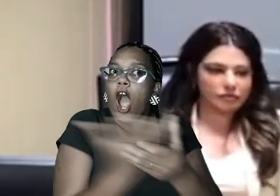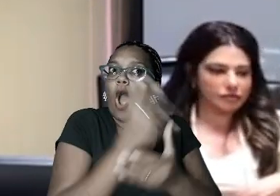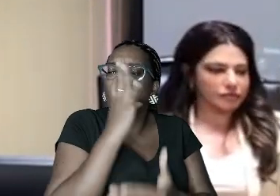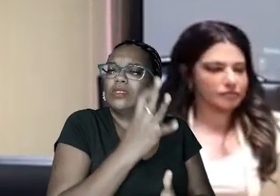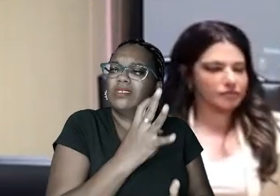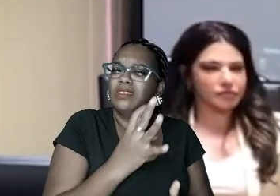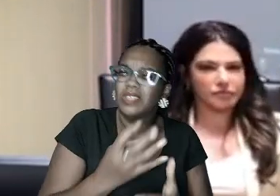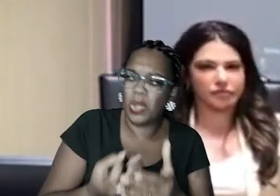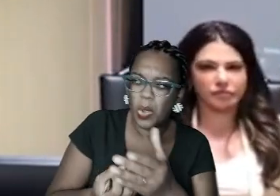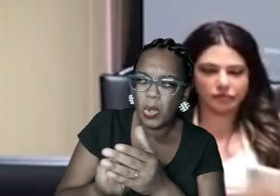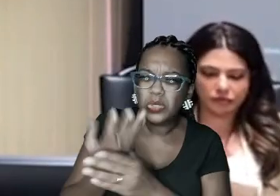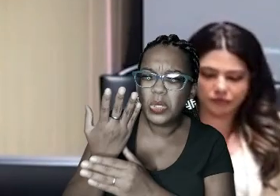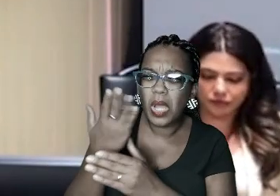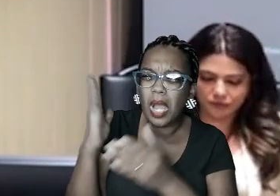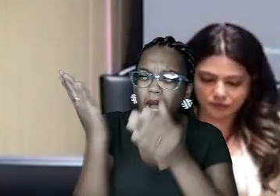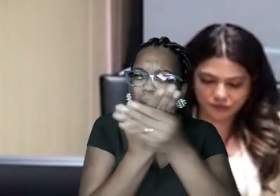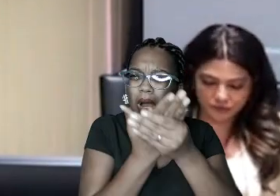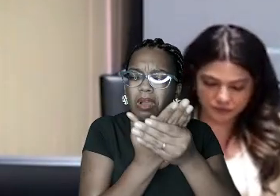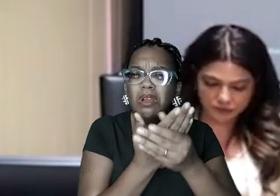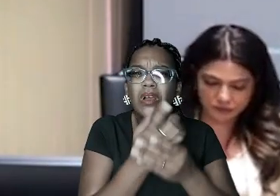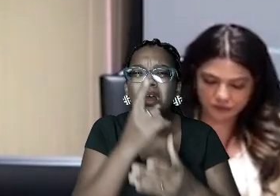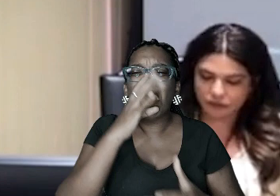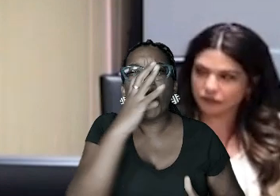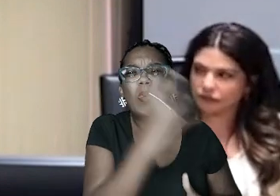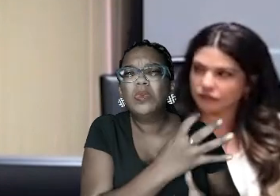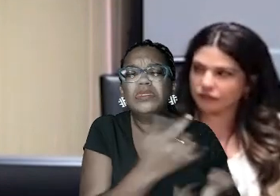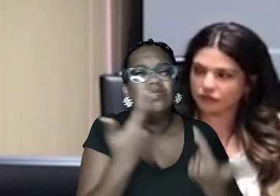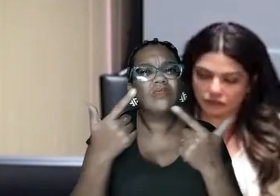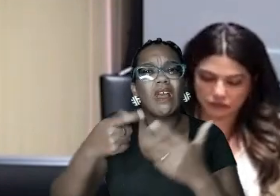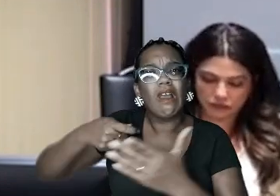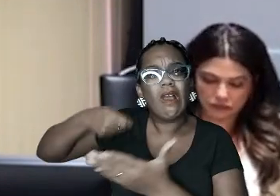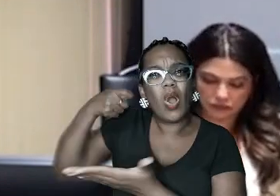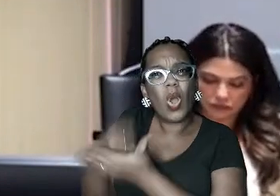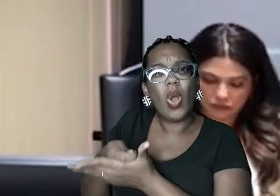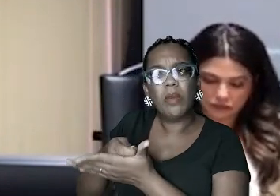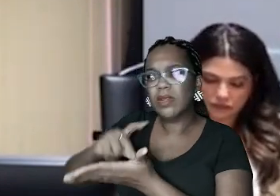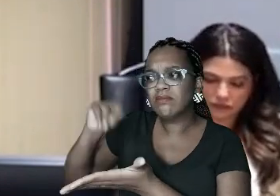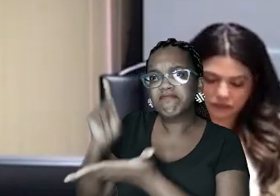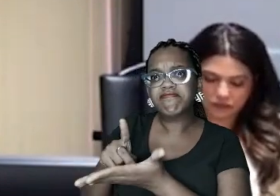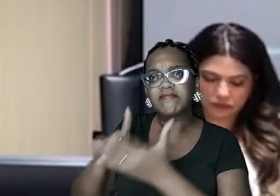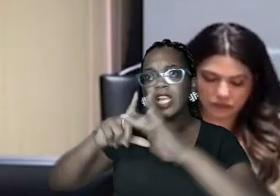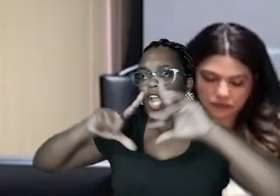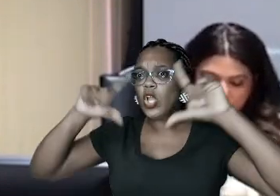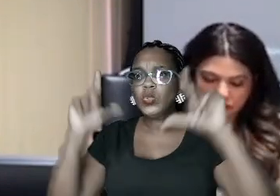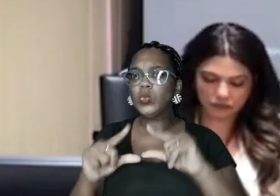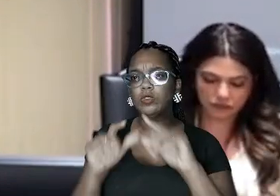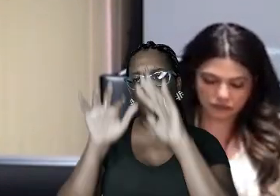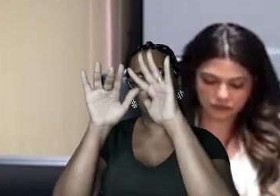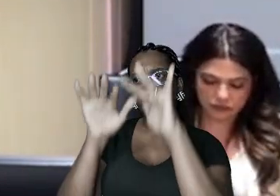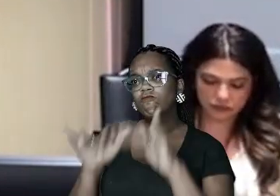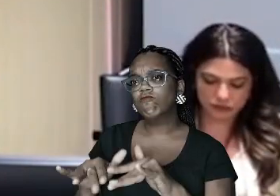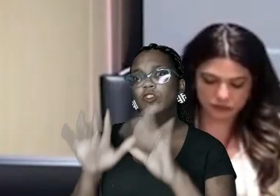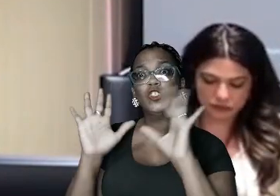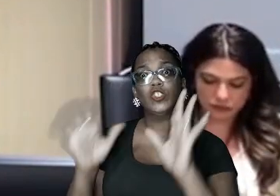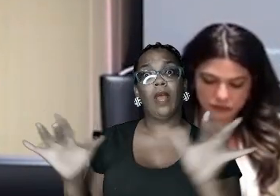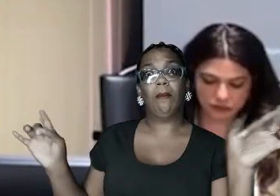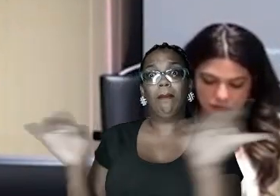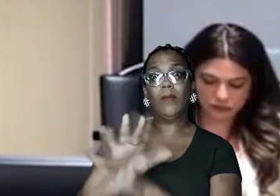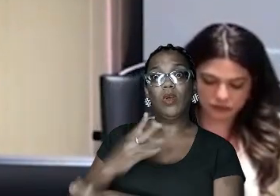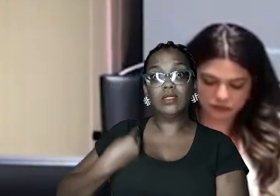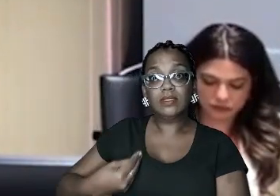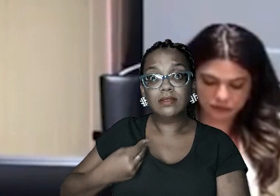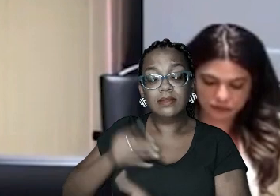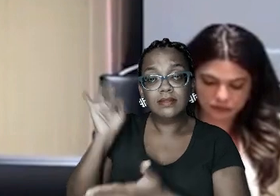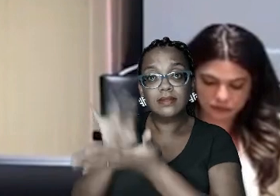acusação alguma coisa tá fora do lugar peça de acusação não se constrói peça de acusação é uma coisa que você poder ver de ofício você reduz